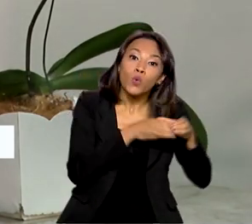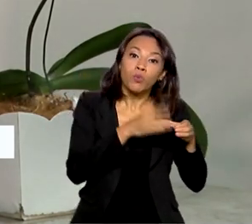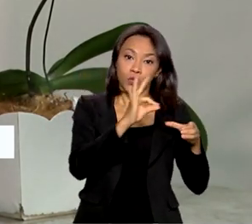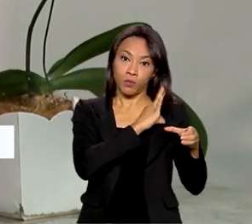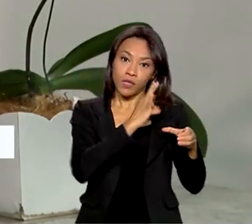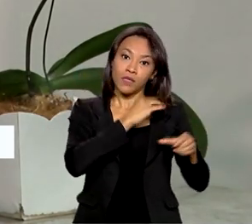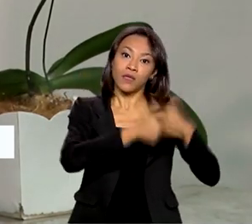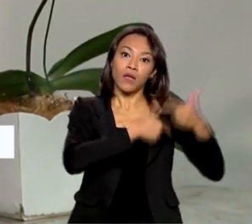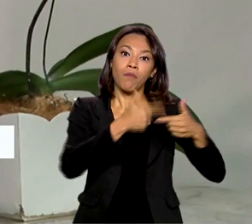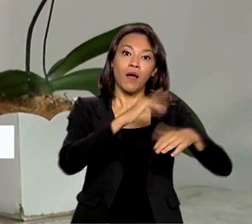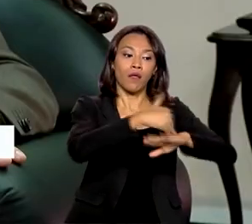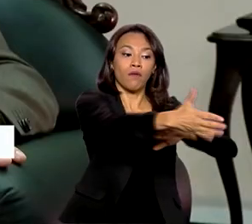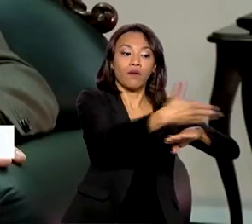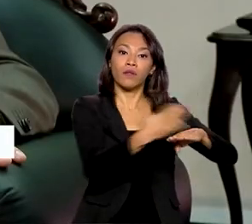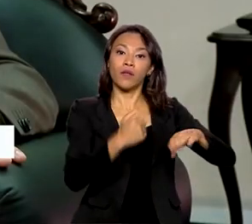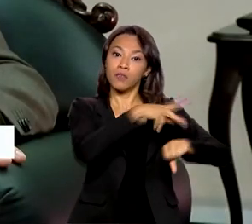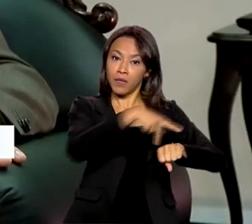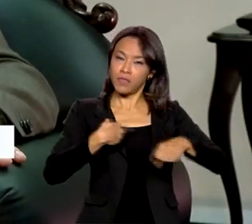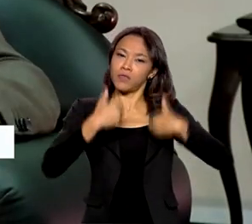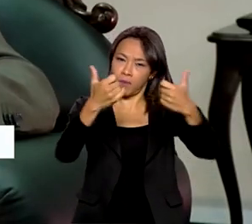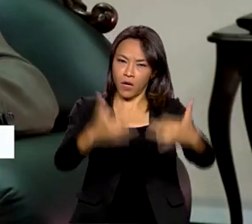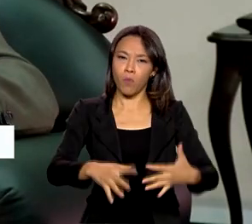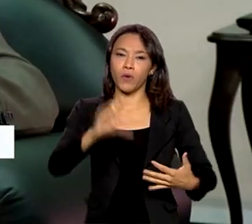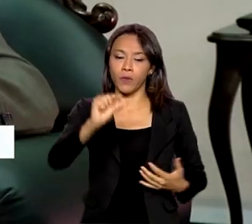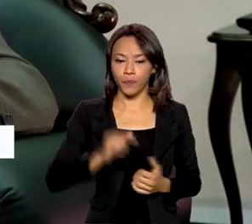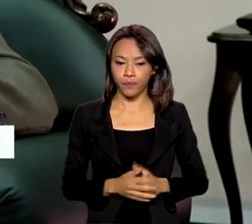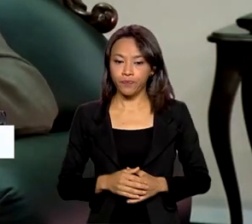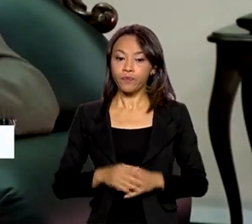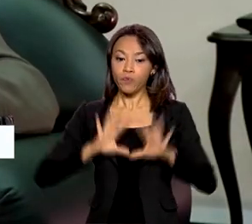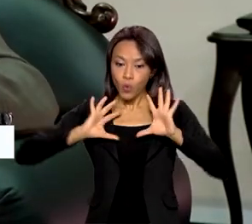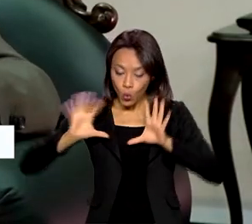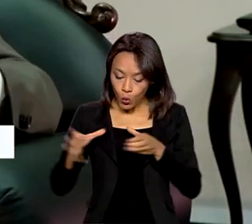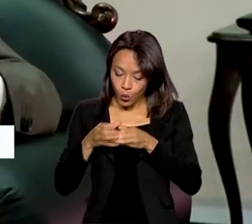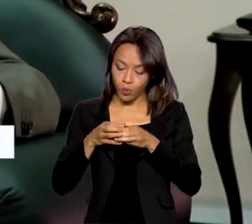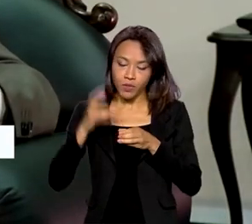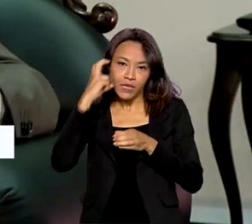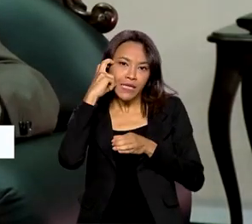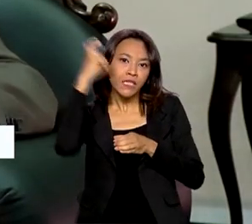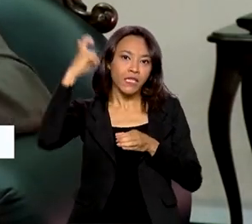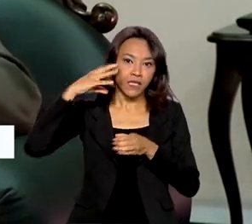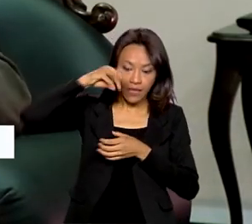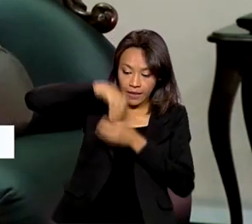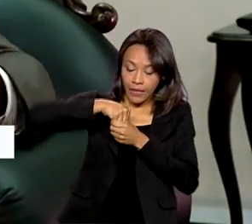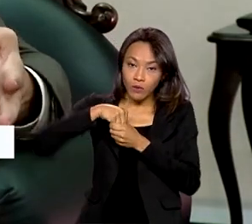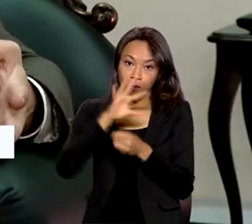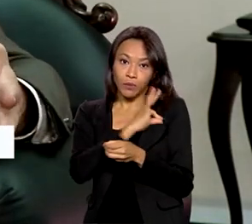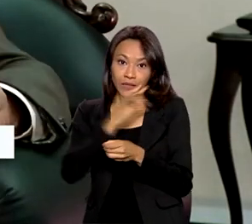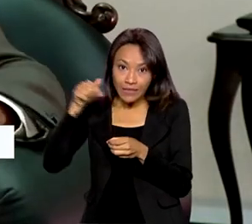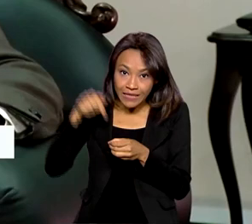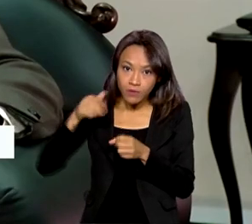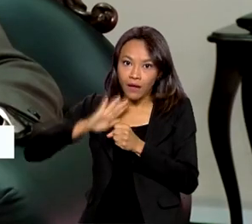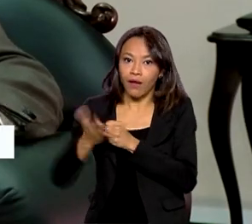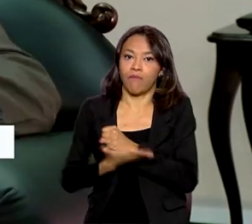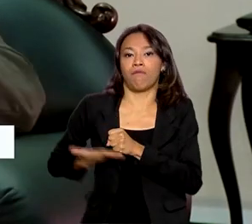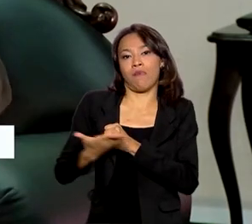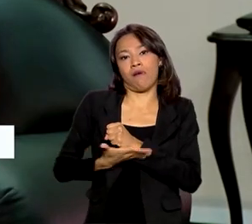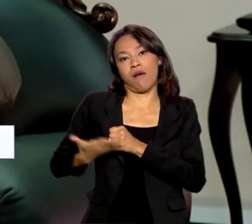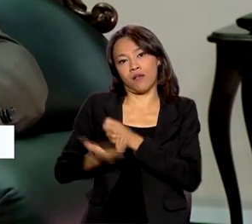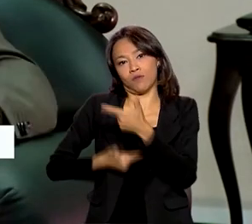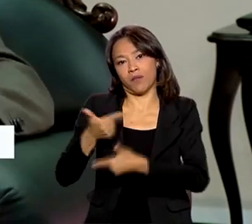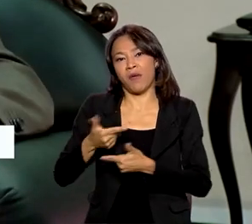que Deus eu falasse pouquinho para gente sobre isso então eu atividade de inteligência das polícias hoje né é a base de todo o trabalho